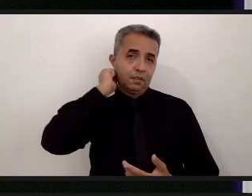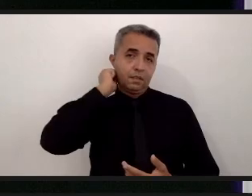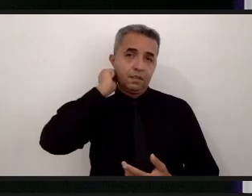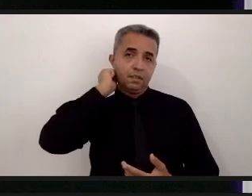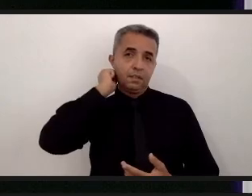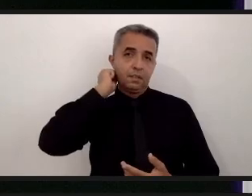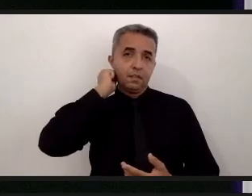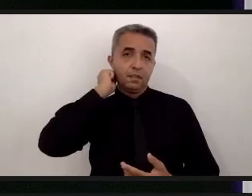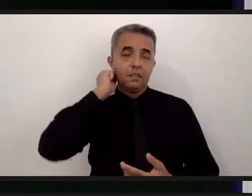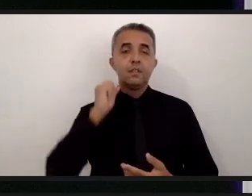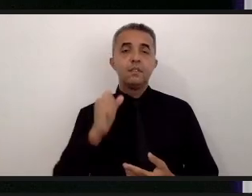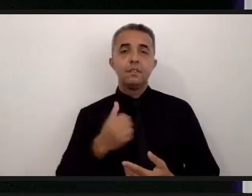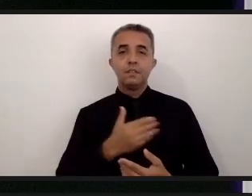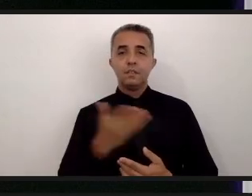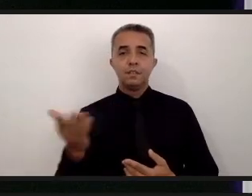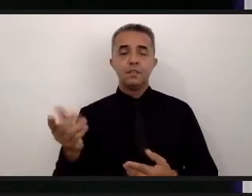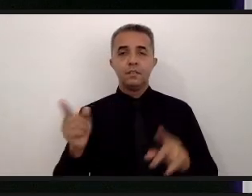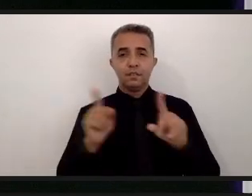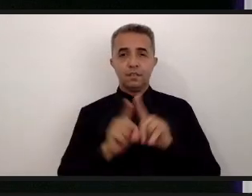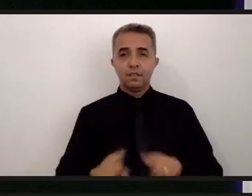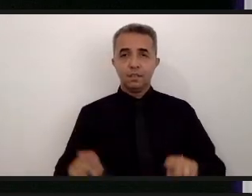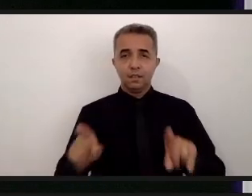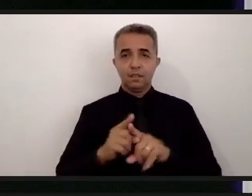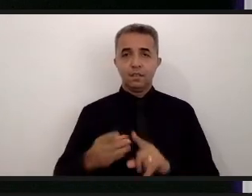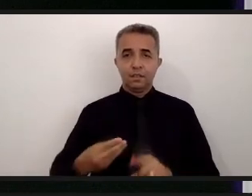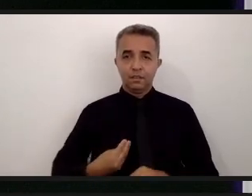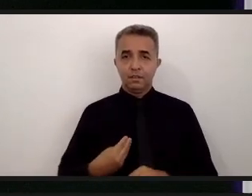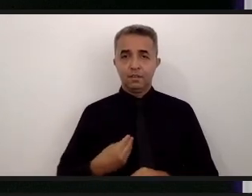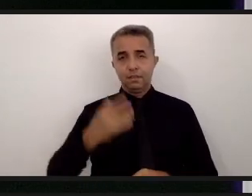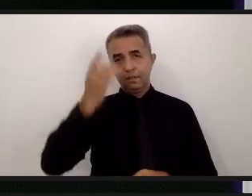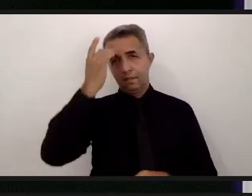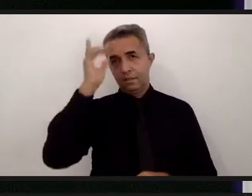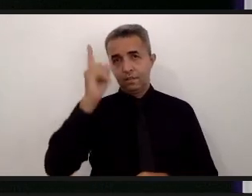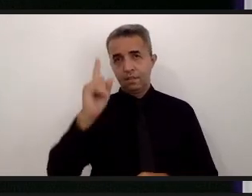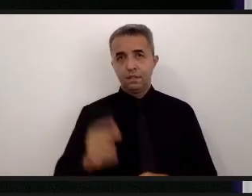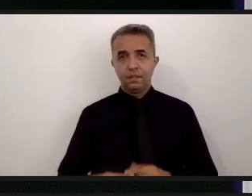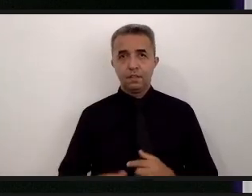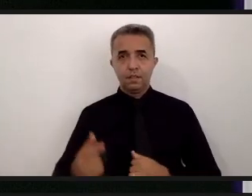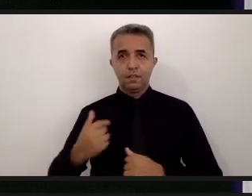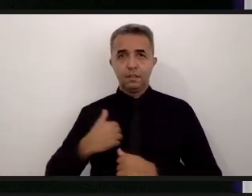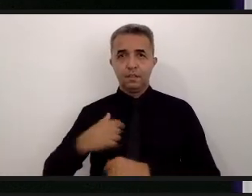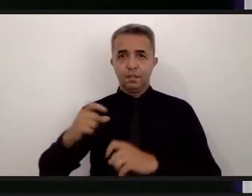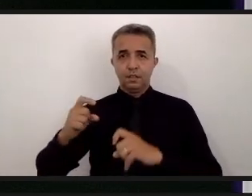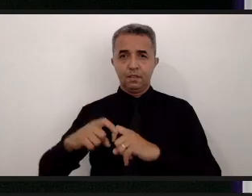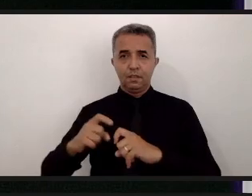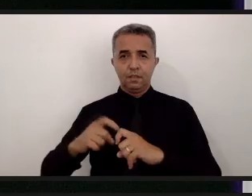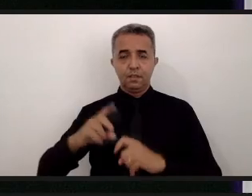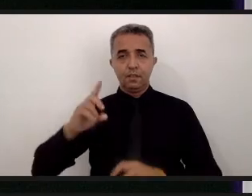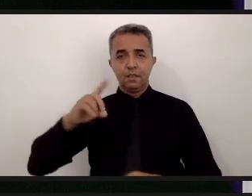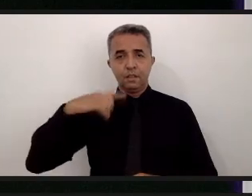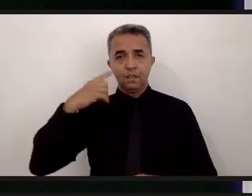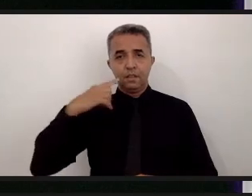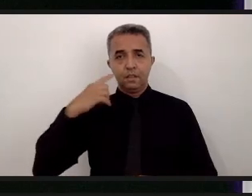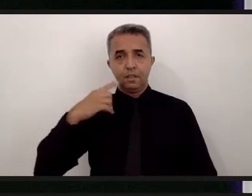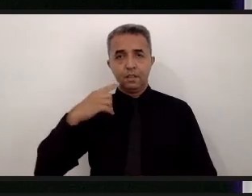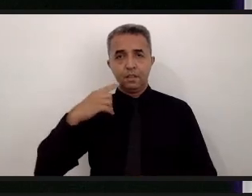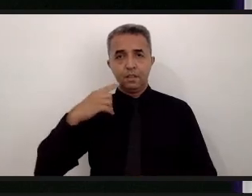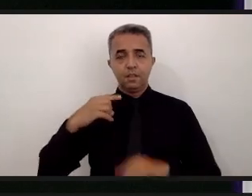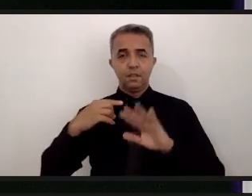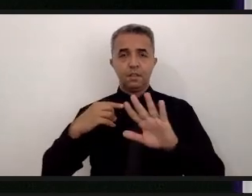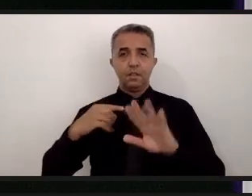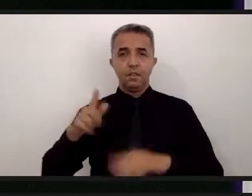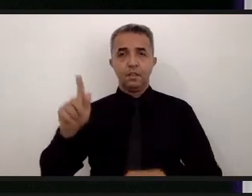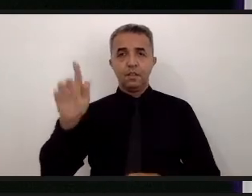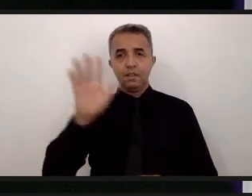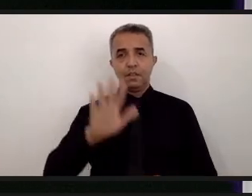desse ritmo de vida, que não é fácil. Não só médica, não só advogada, eu acho que, no geral, a mulher, no